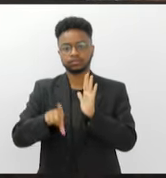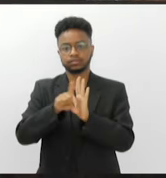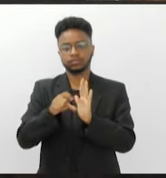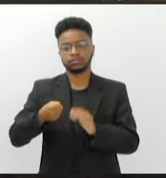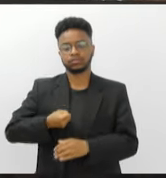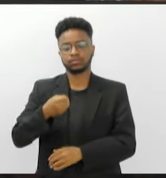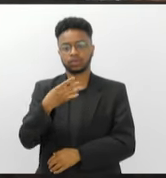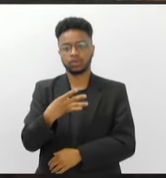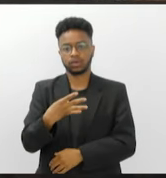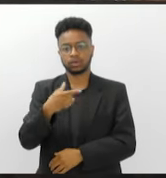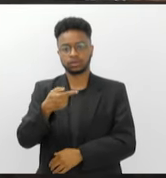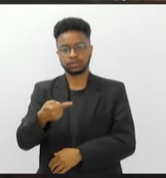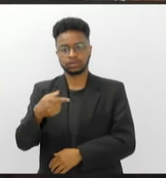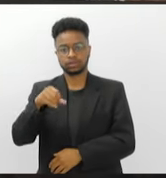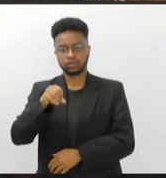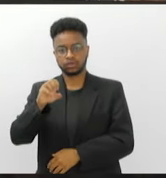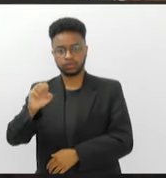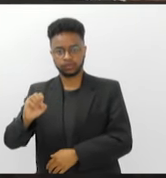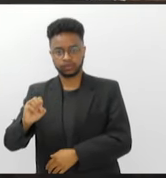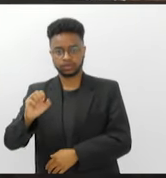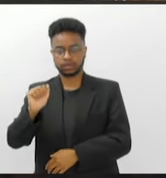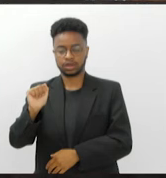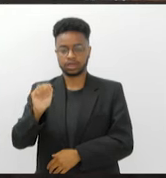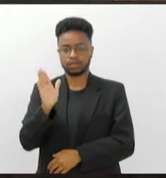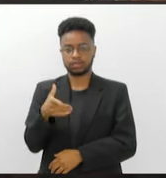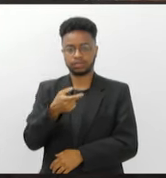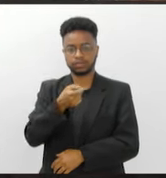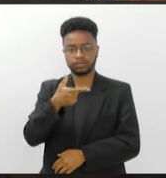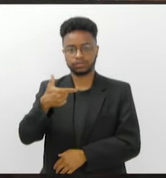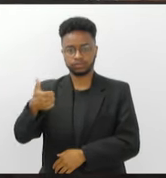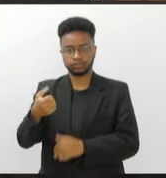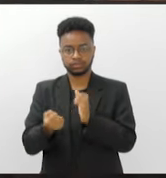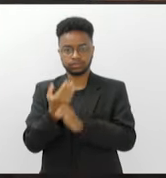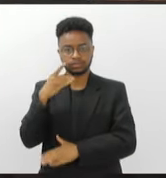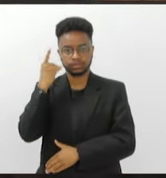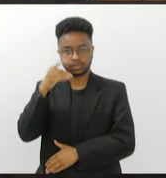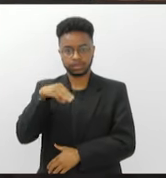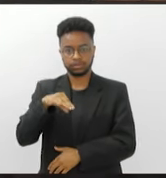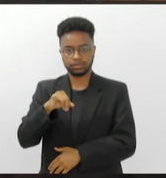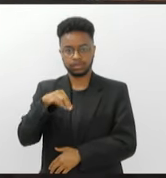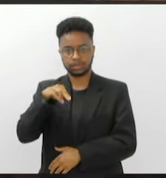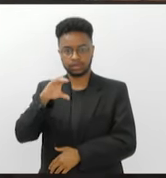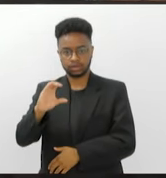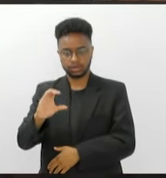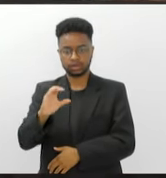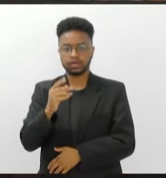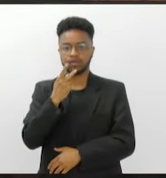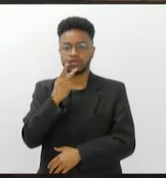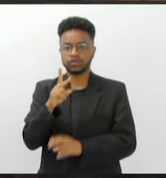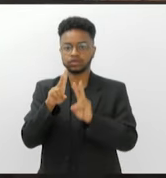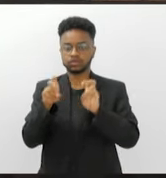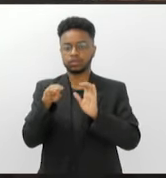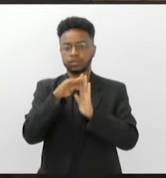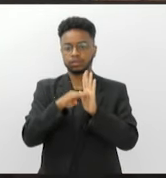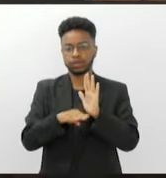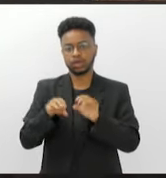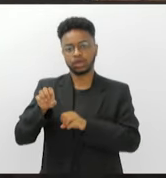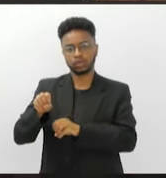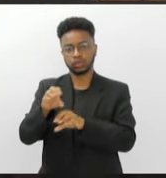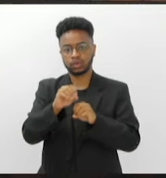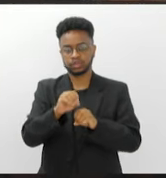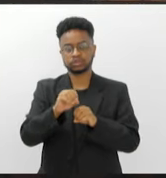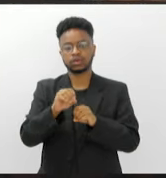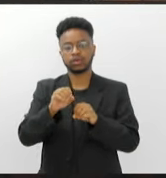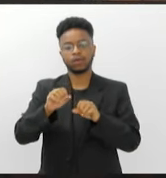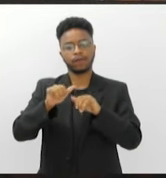número 4.790-A de 2021, de autoria do deputado Carlos Mink, que dispõe sobre o programa de educação midiática